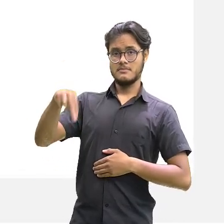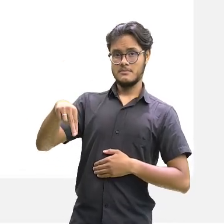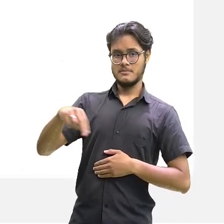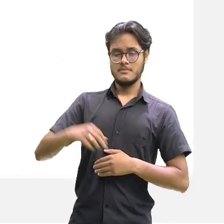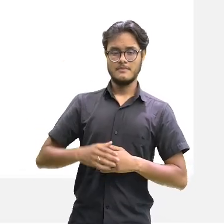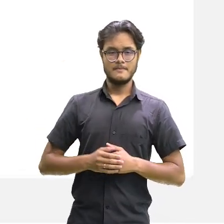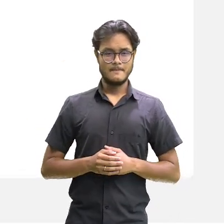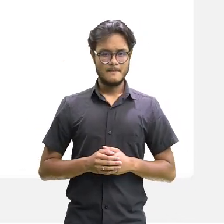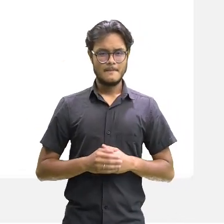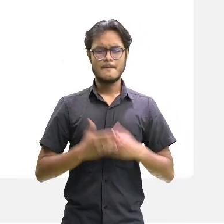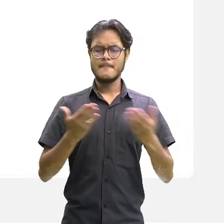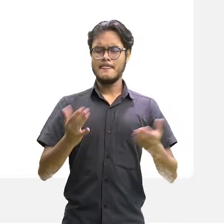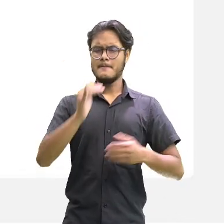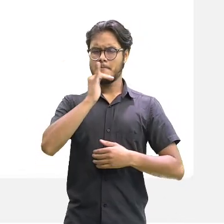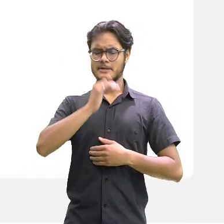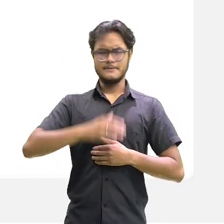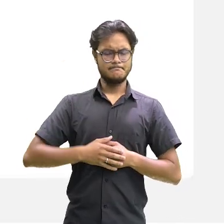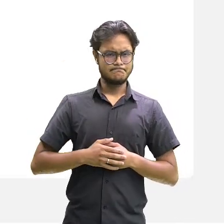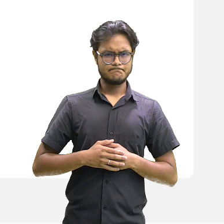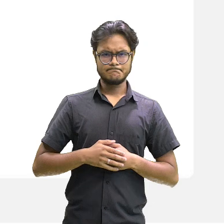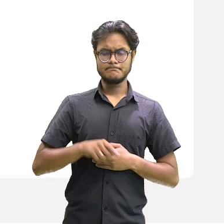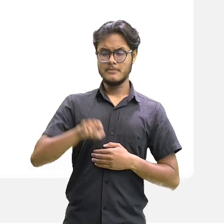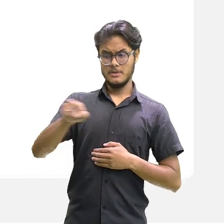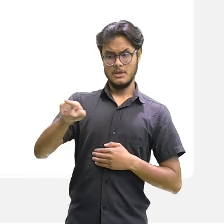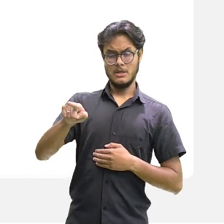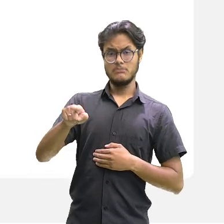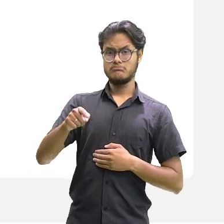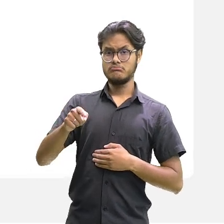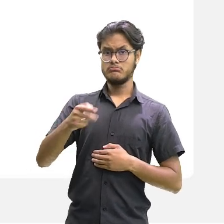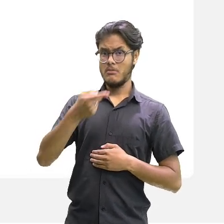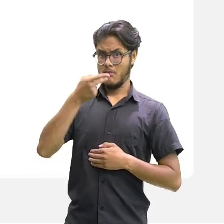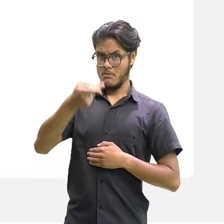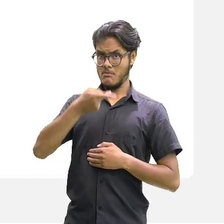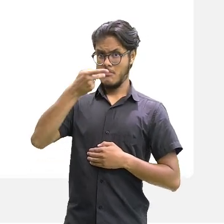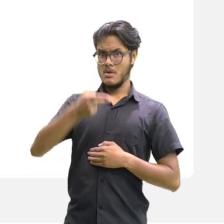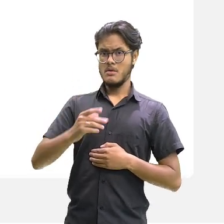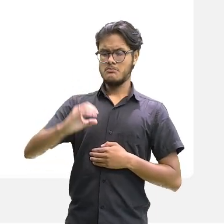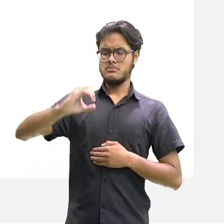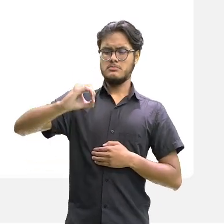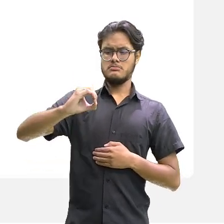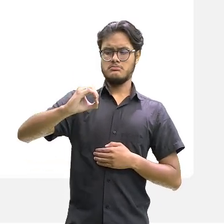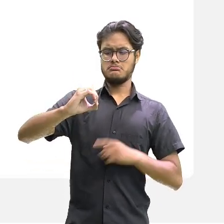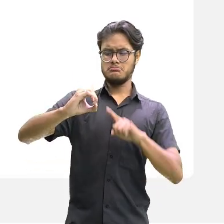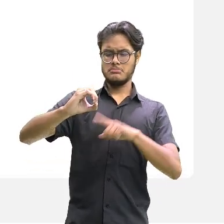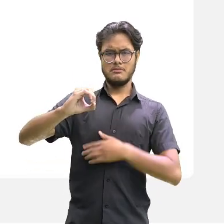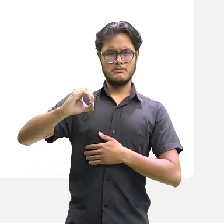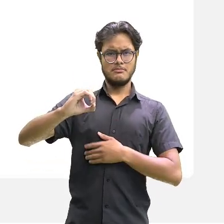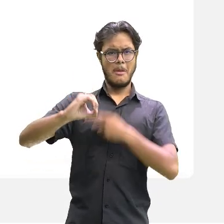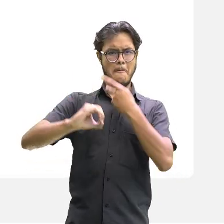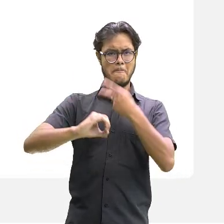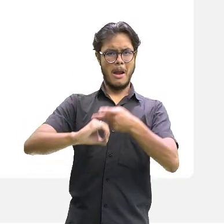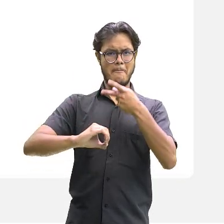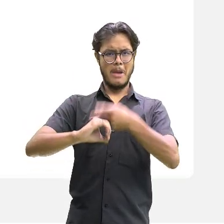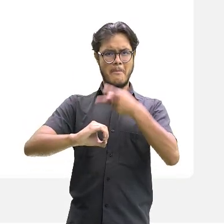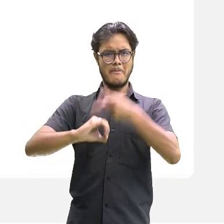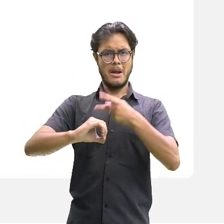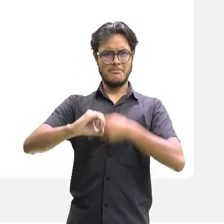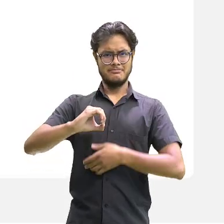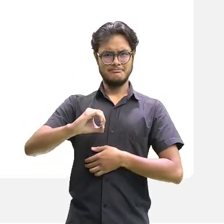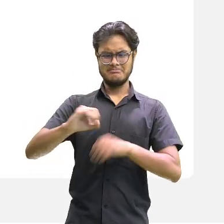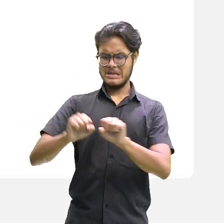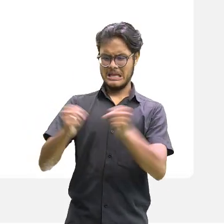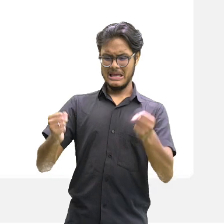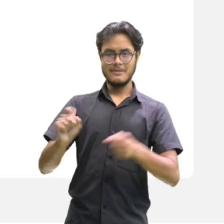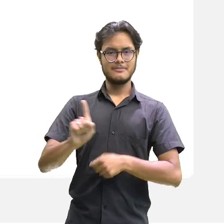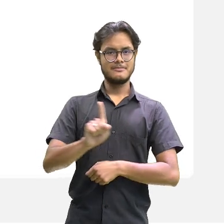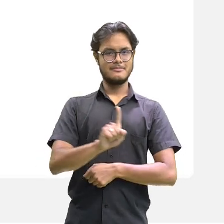propôs, pessoal, que o átomo era uma esfera maciça e indivisível, e também indestrutível, como